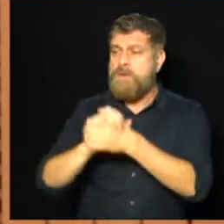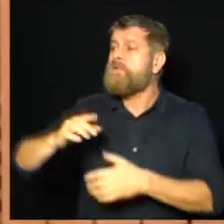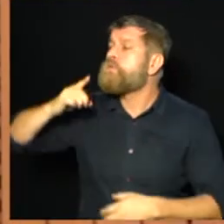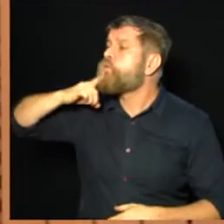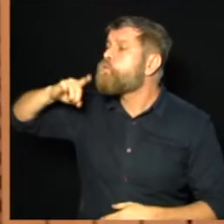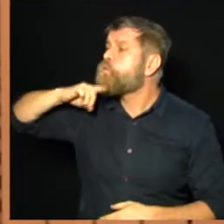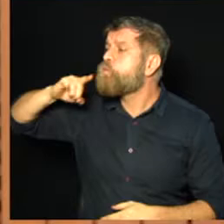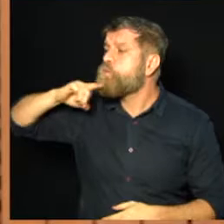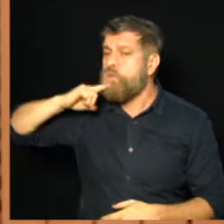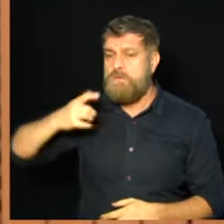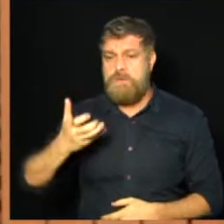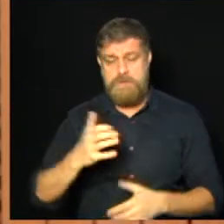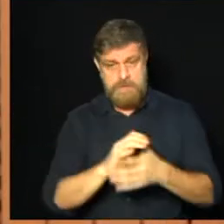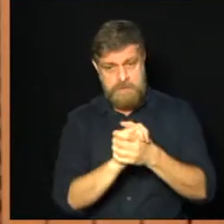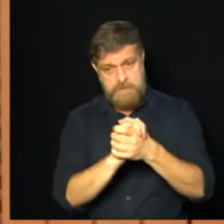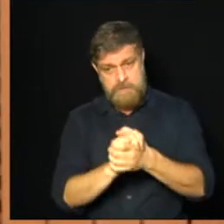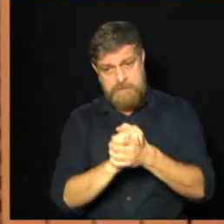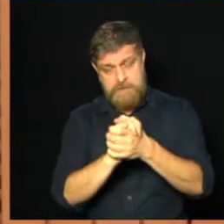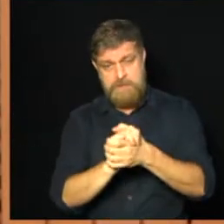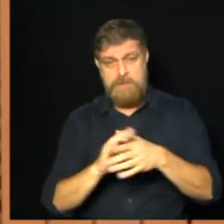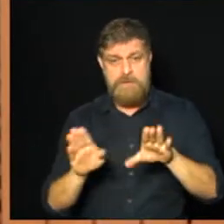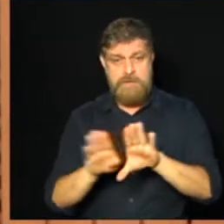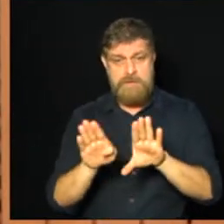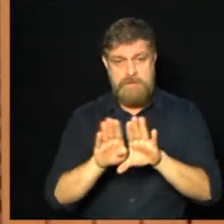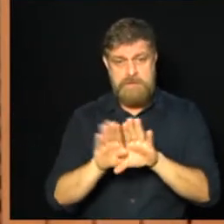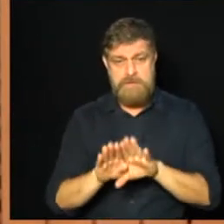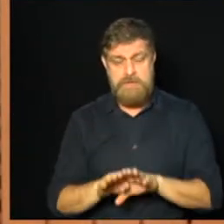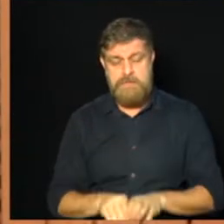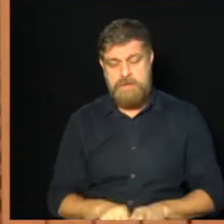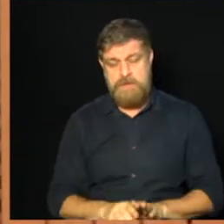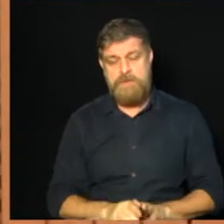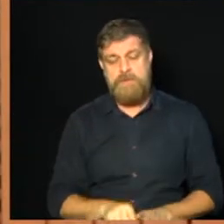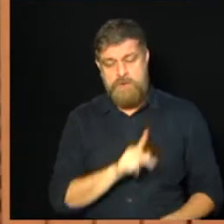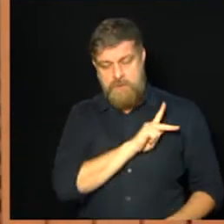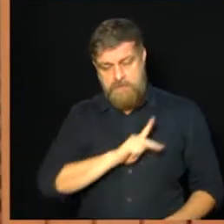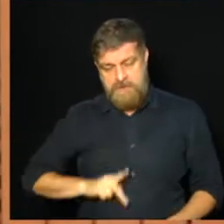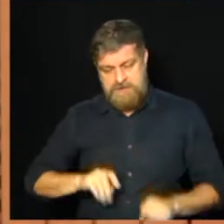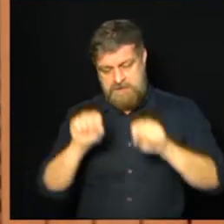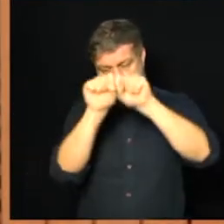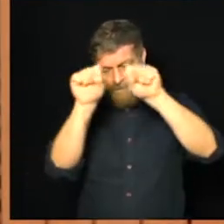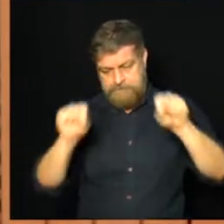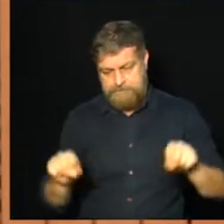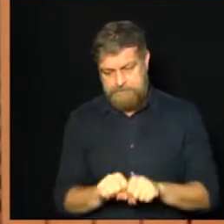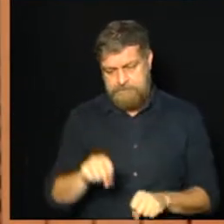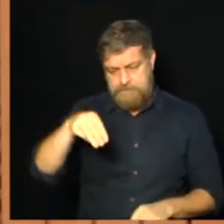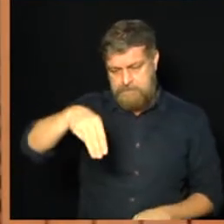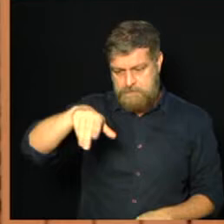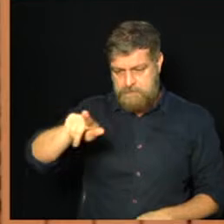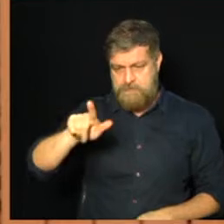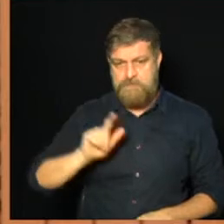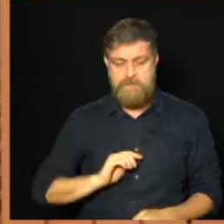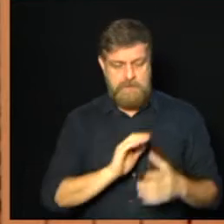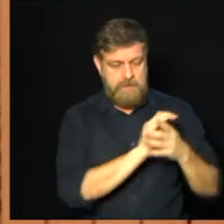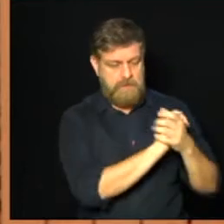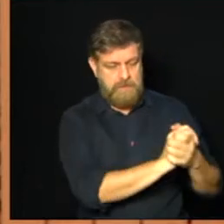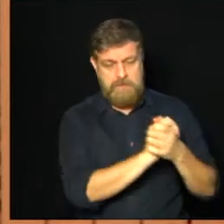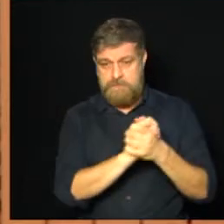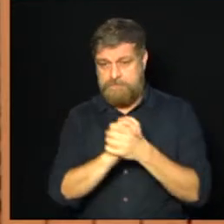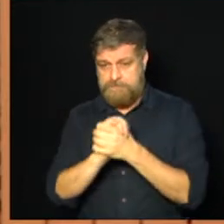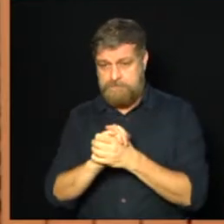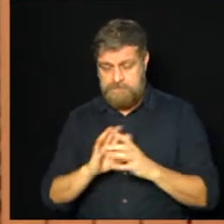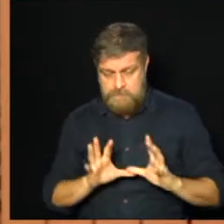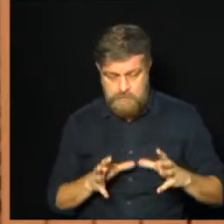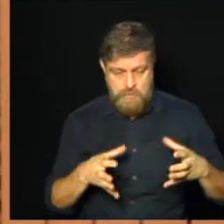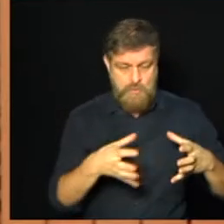Quero cumprimentar também o Dr. Sérgio Bisogni, presidente da Rede Mário Gatti, em nome do qual cumprimento